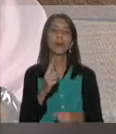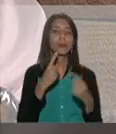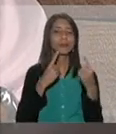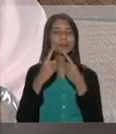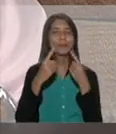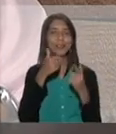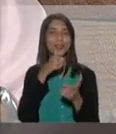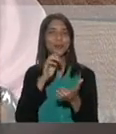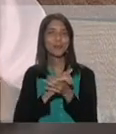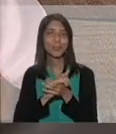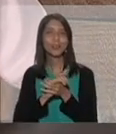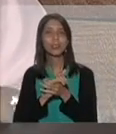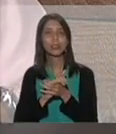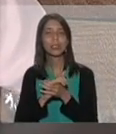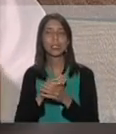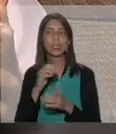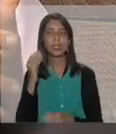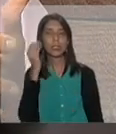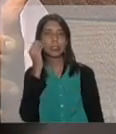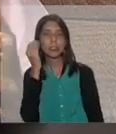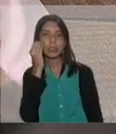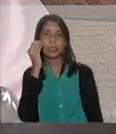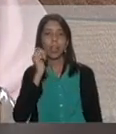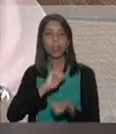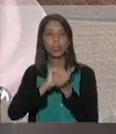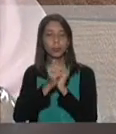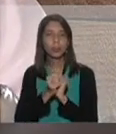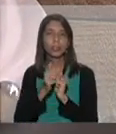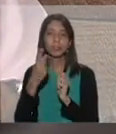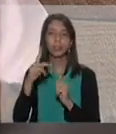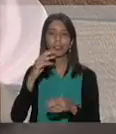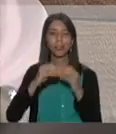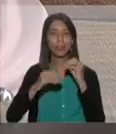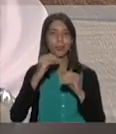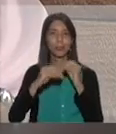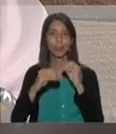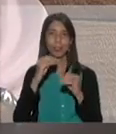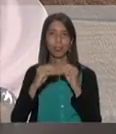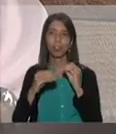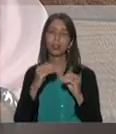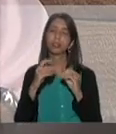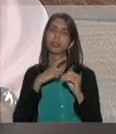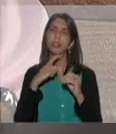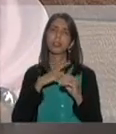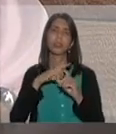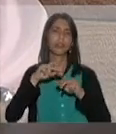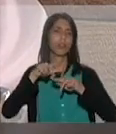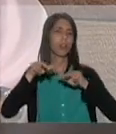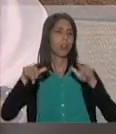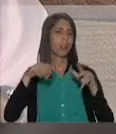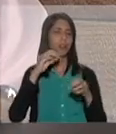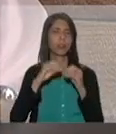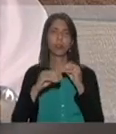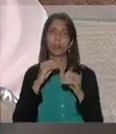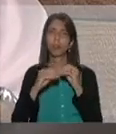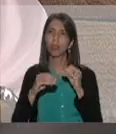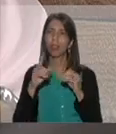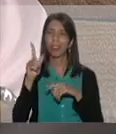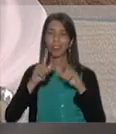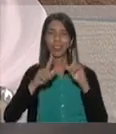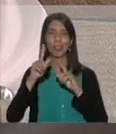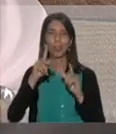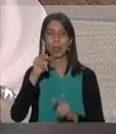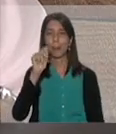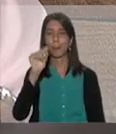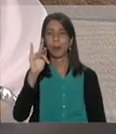você vem e vai dialogar com a minha mulher, que é a Pet, que seria adaptadora, e sempre foi adaptadora das novelas, e foi uma série de novelas que ela adaptou